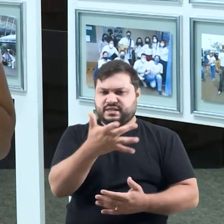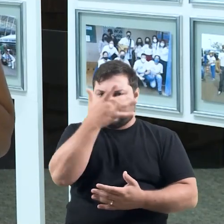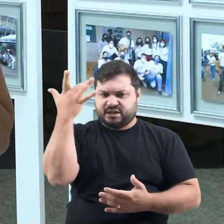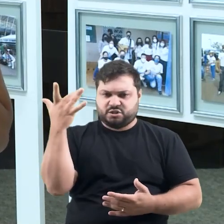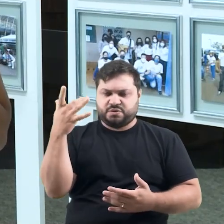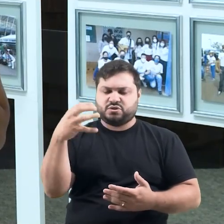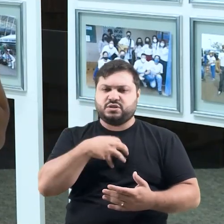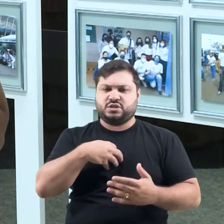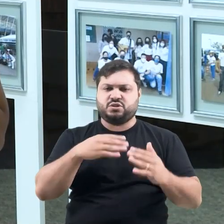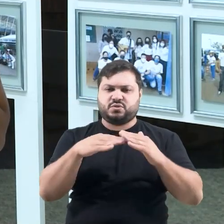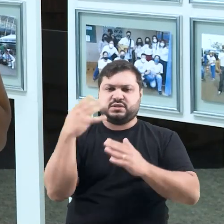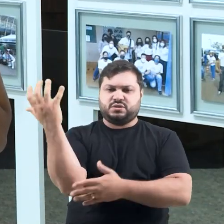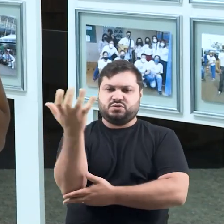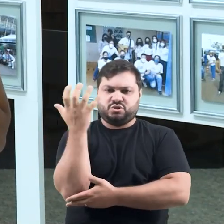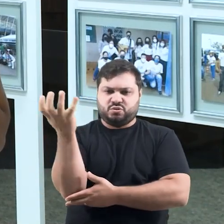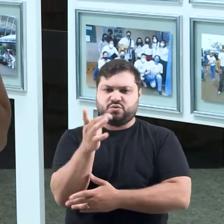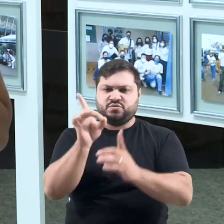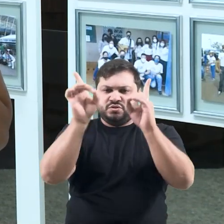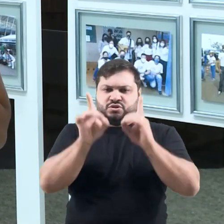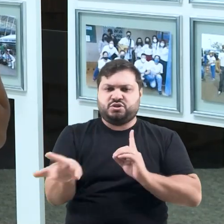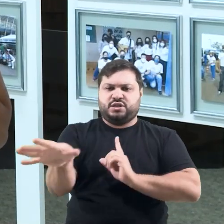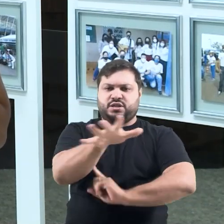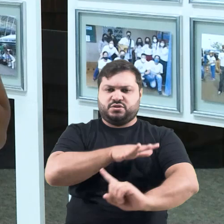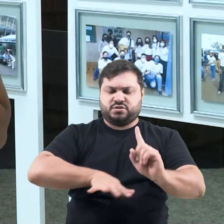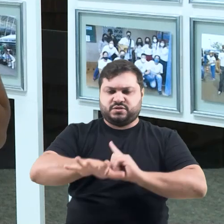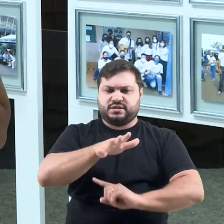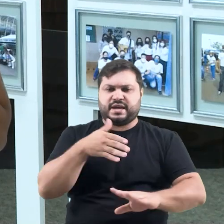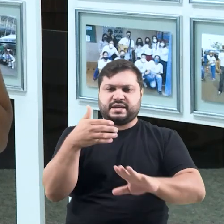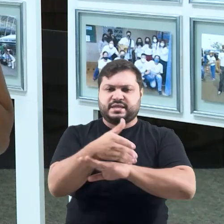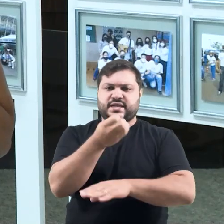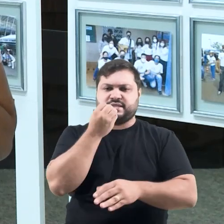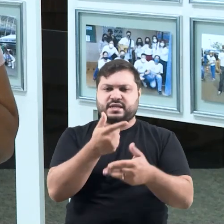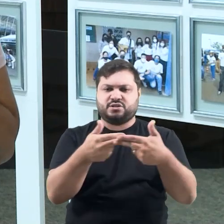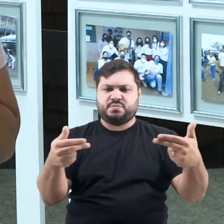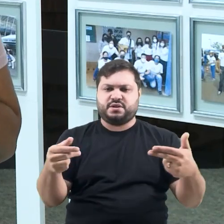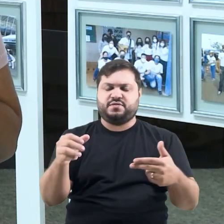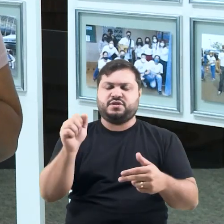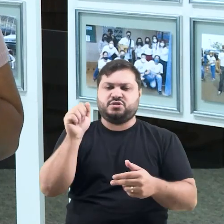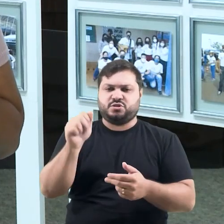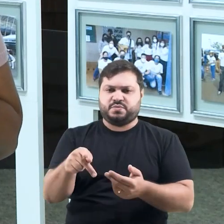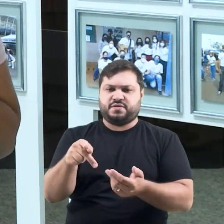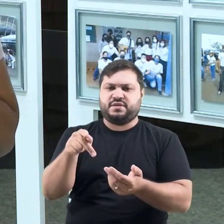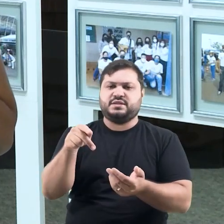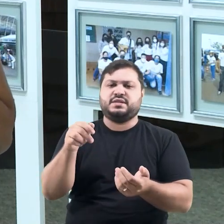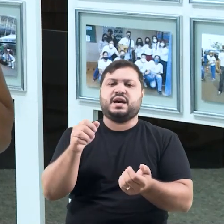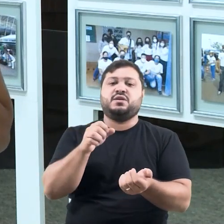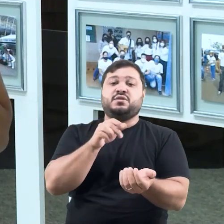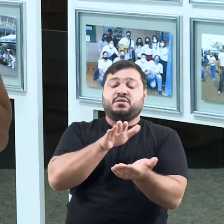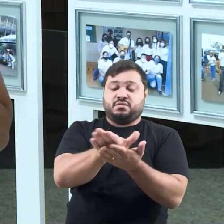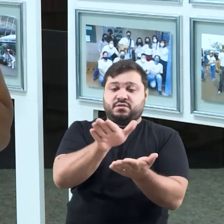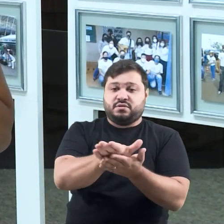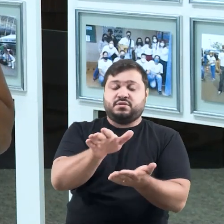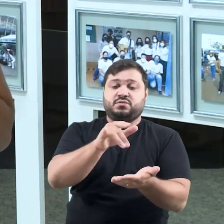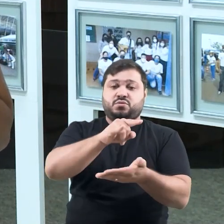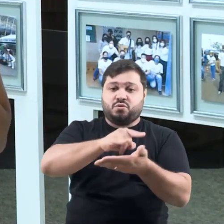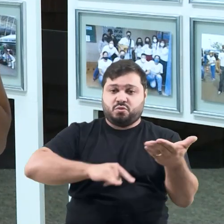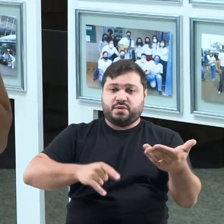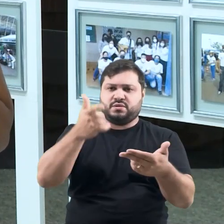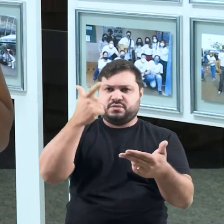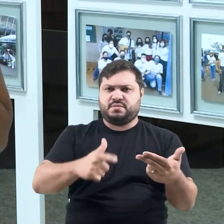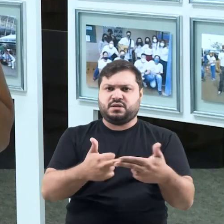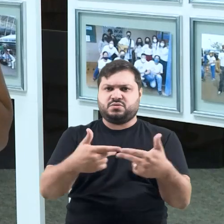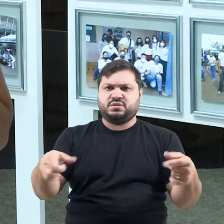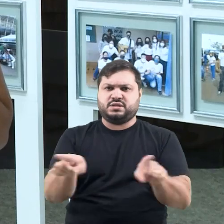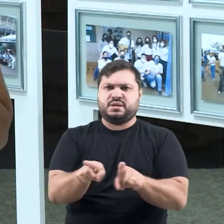pessoas em situação de ruas direitos sociais, acesso a benefícios previdenciários, expedição de documentos e muito